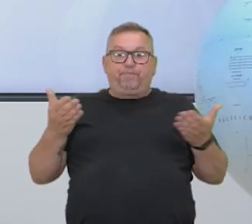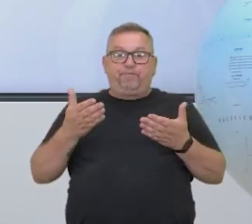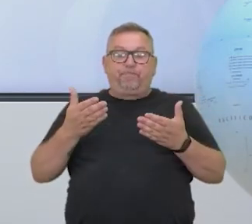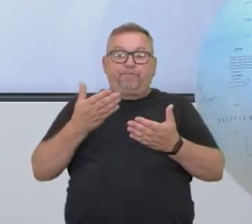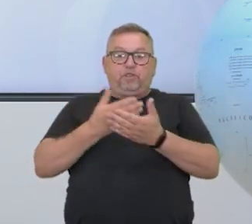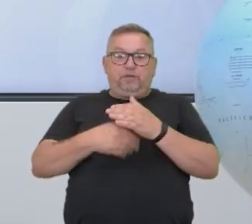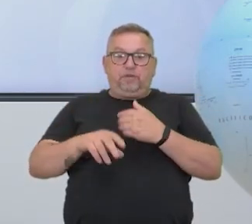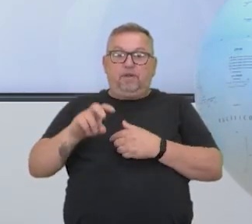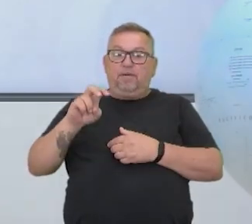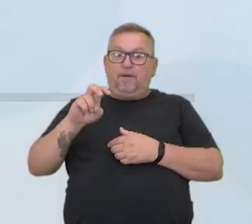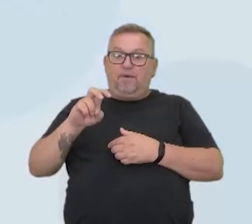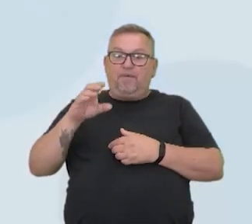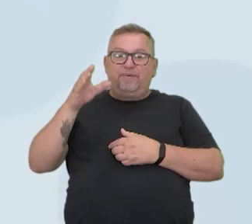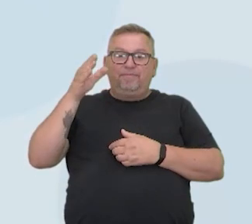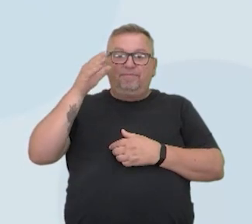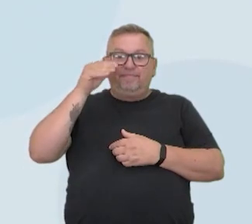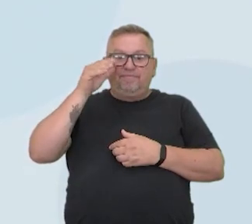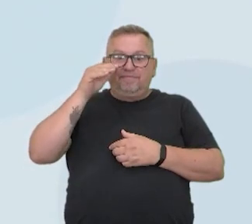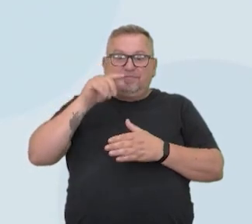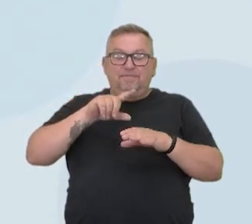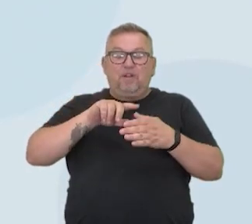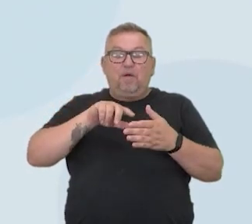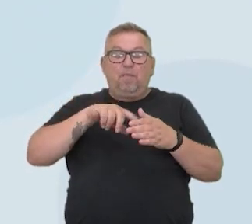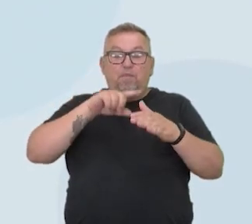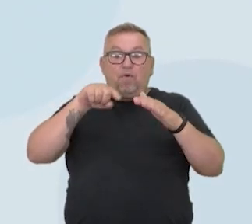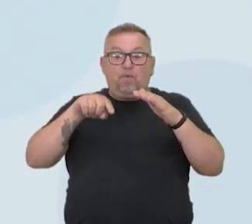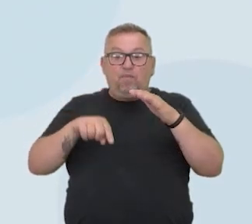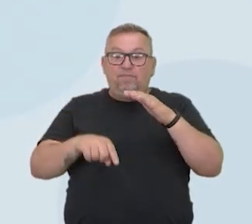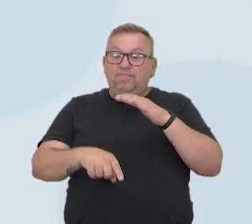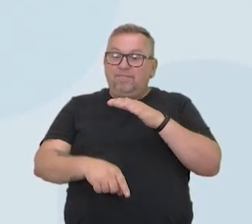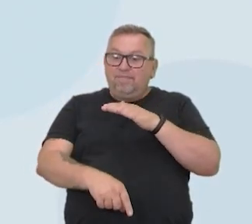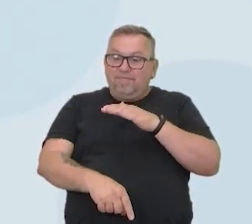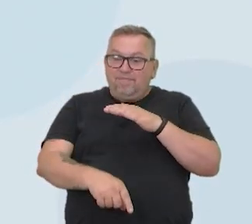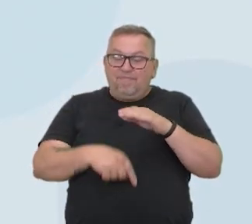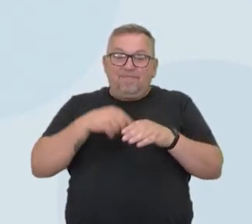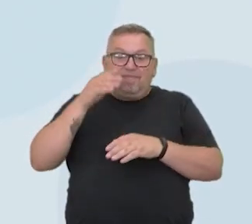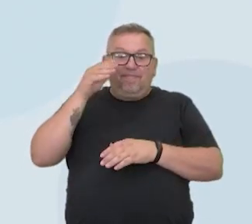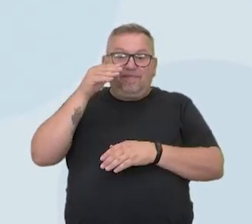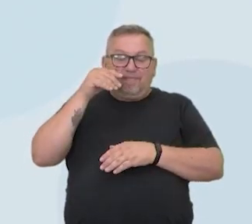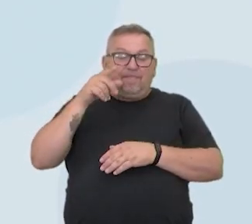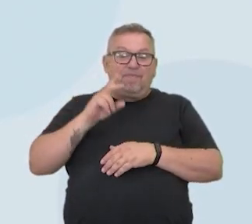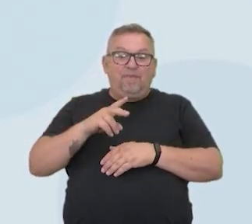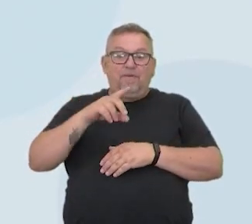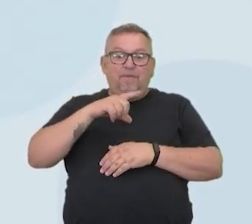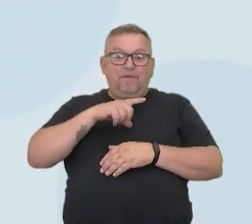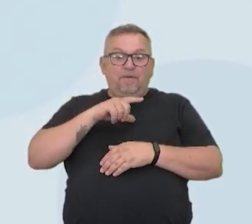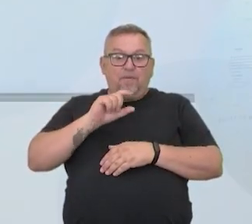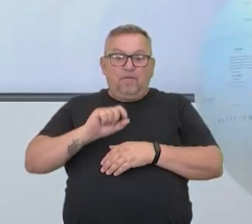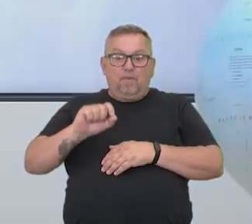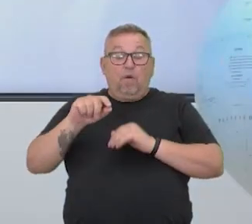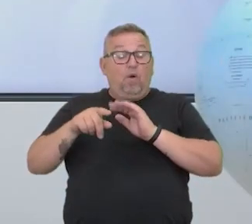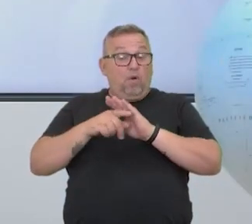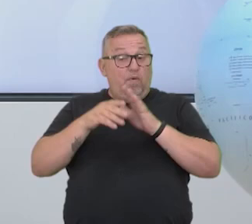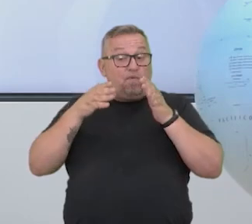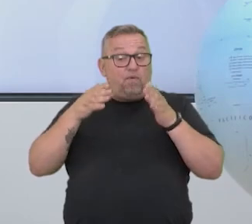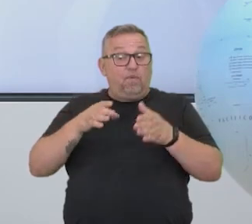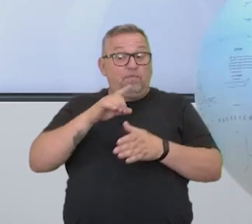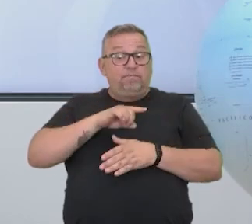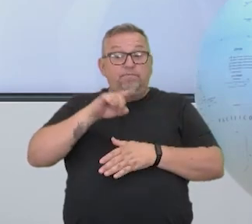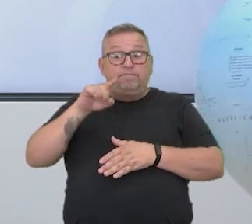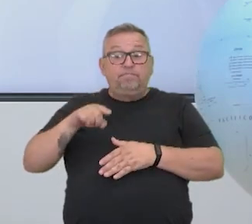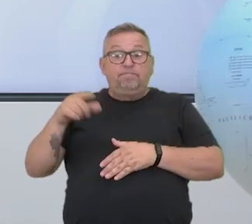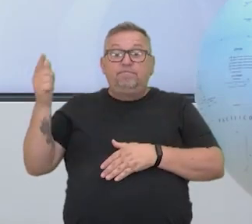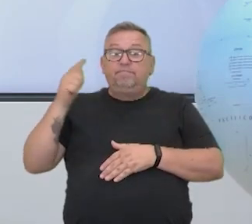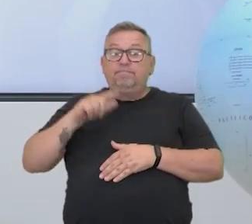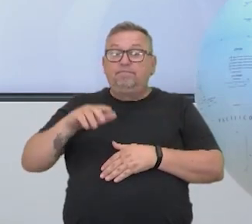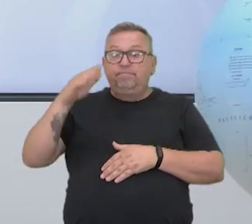5, curiosidades das profundezas, tá certo? Essa curiosidade sempre em questões científicas para a gente entender